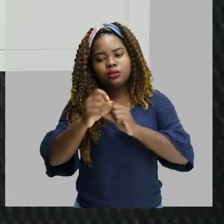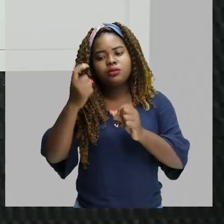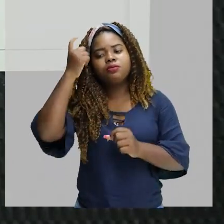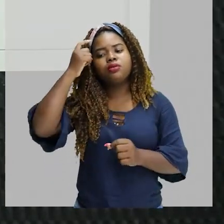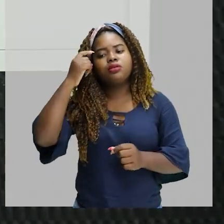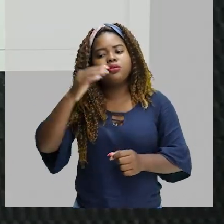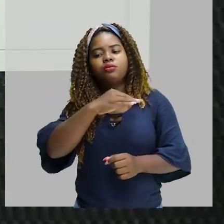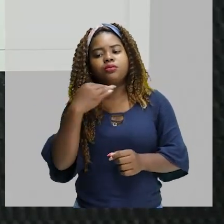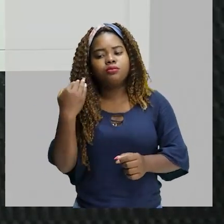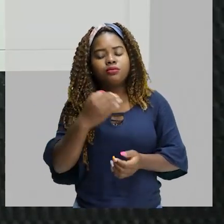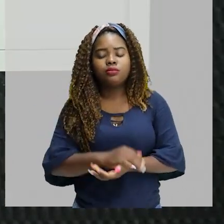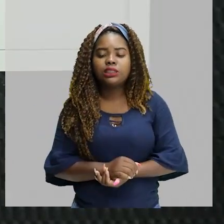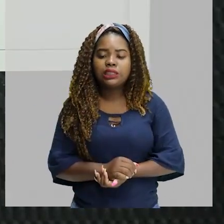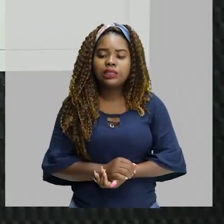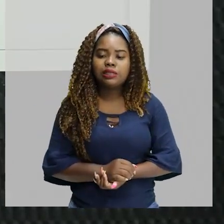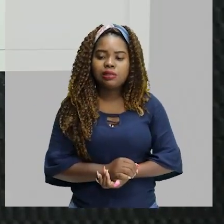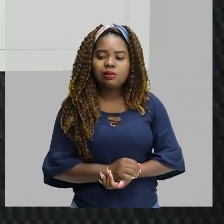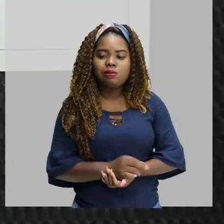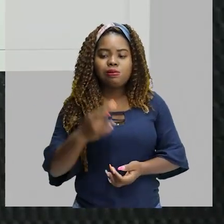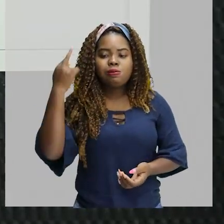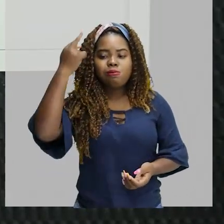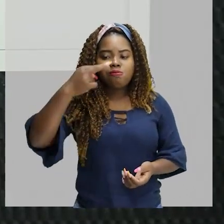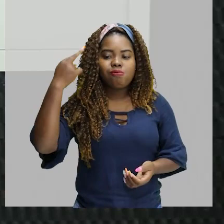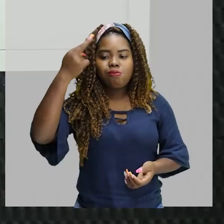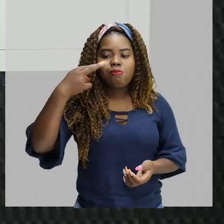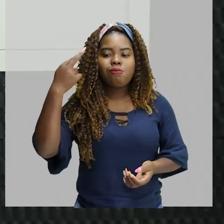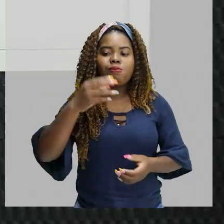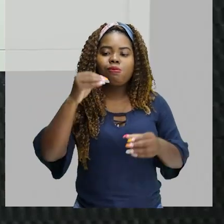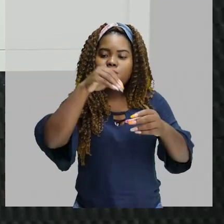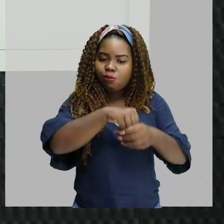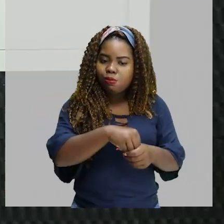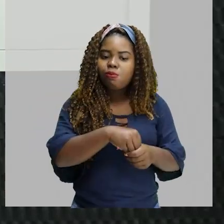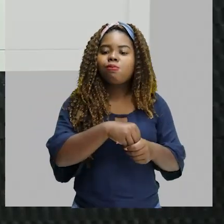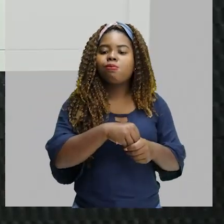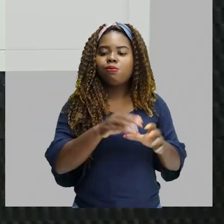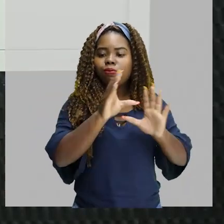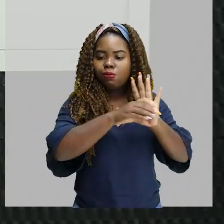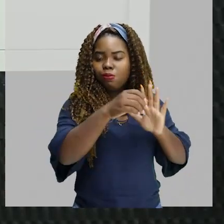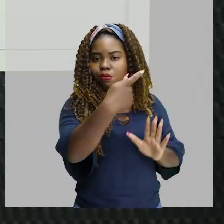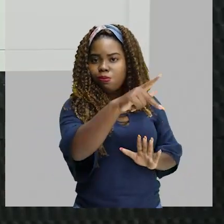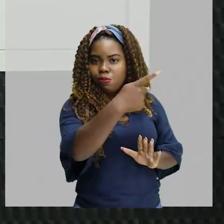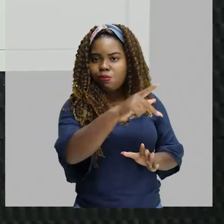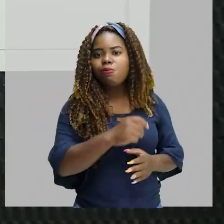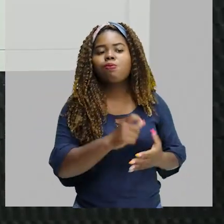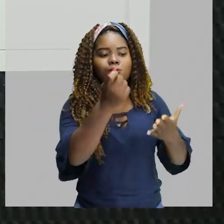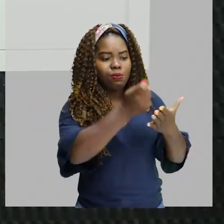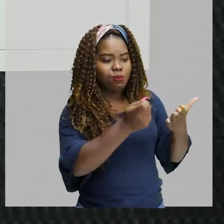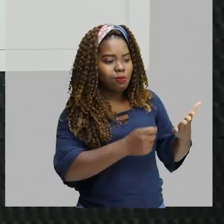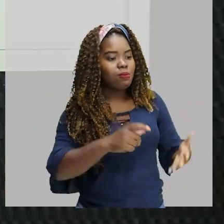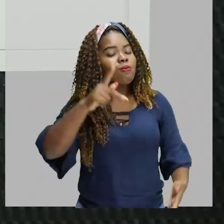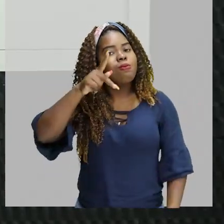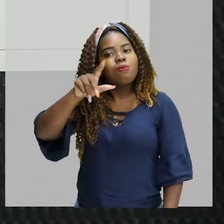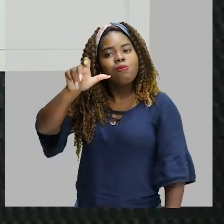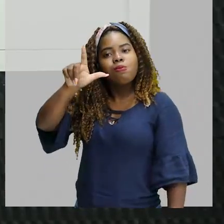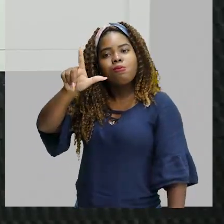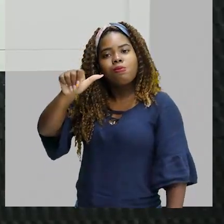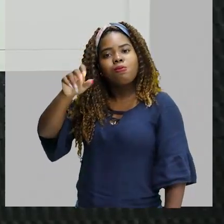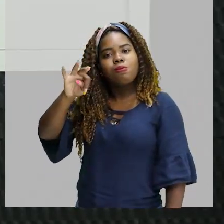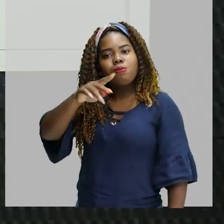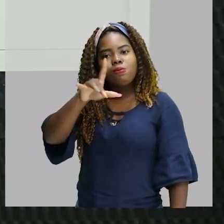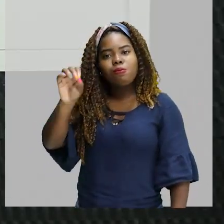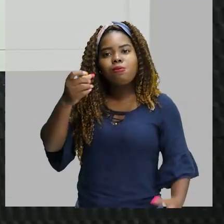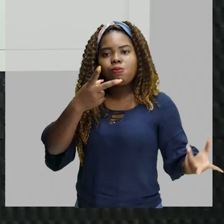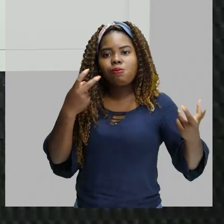condição de morte, dentro das reflexões socráticas, claro, escritas por Platão, nós vamos